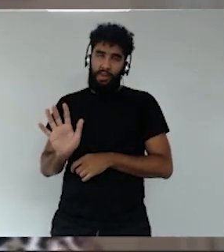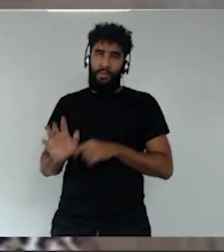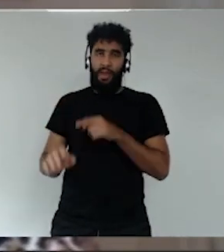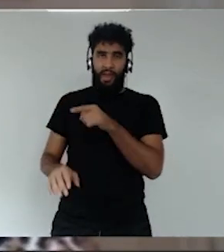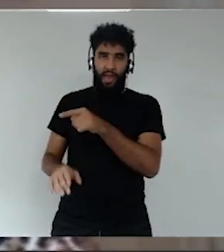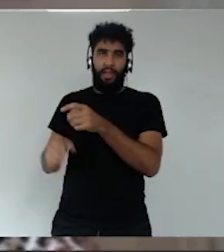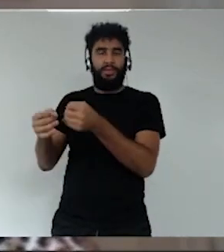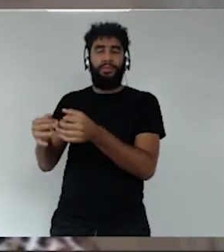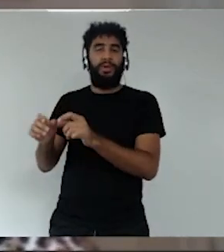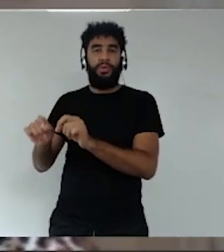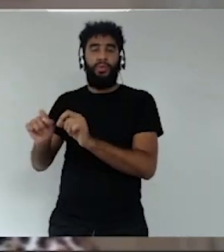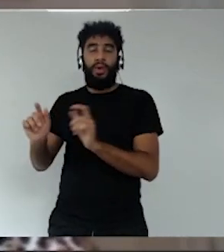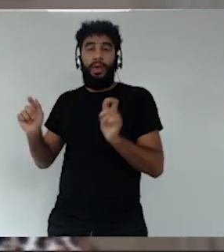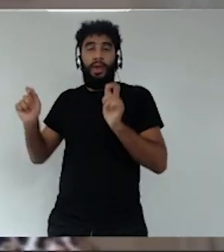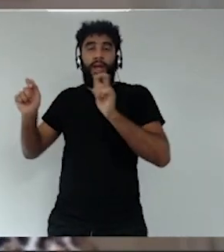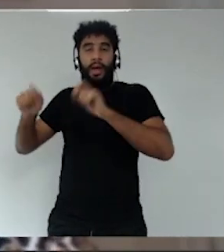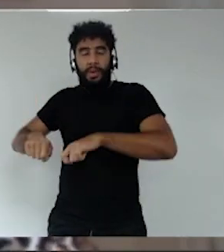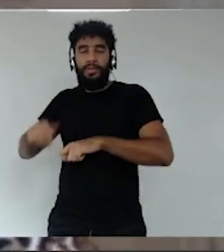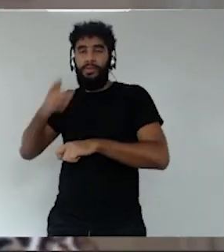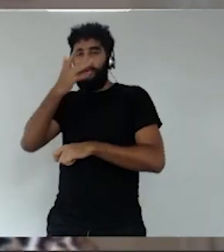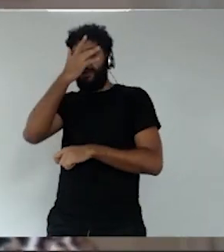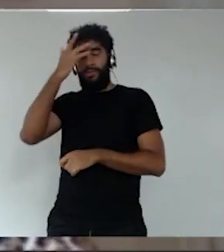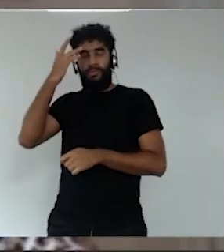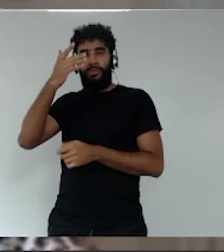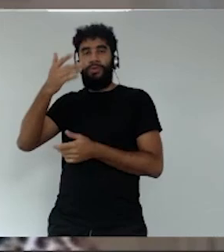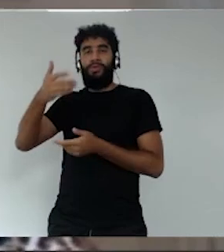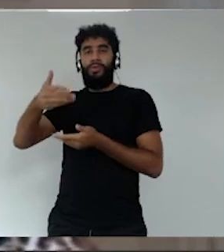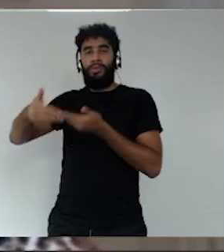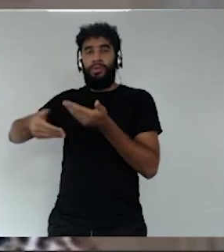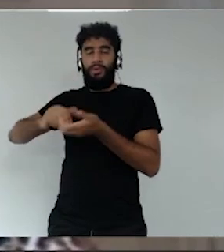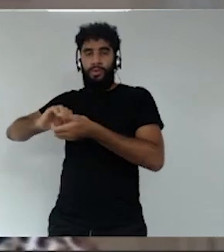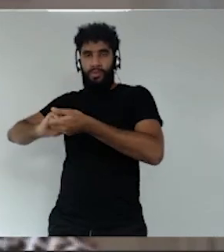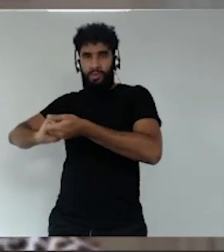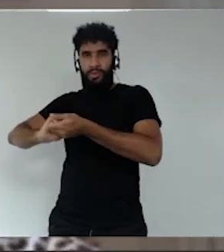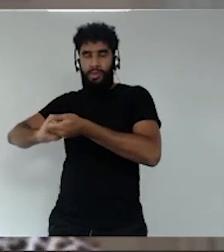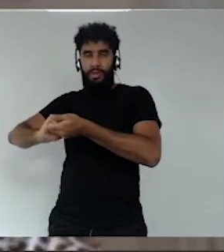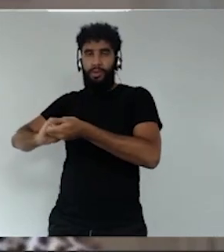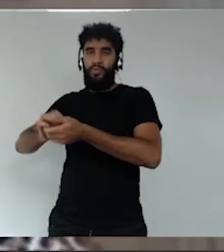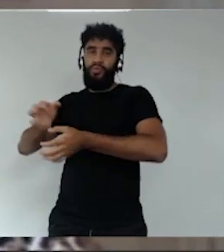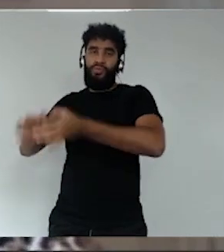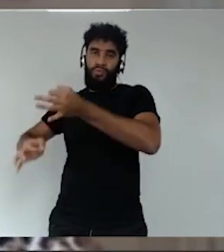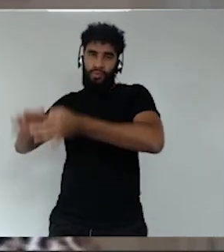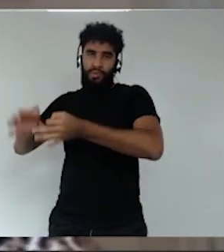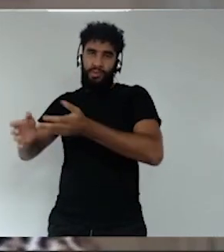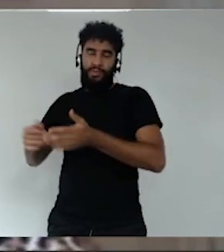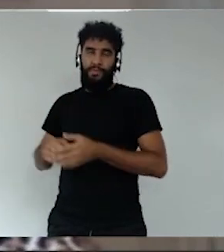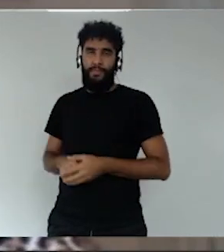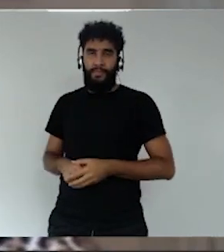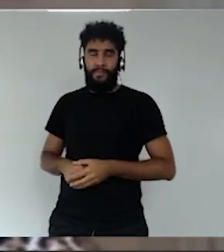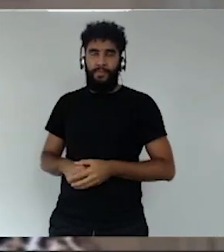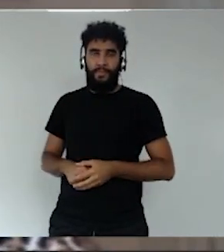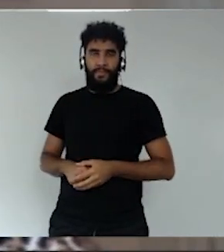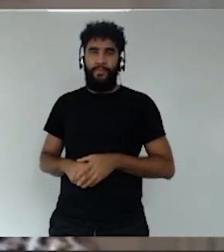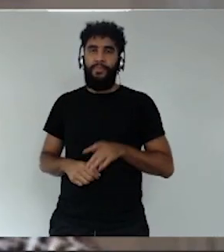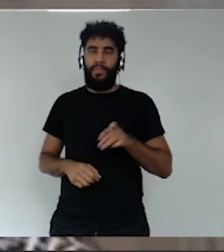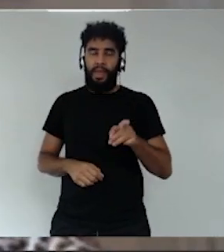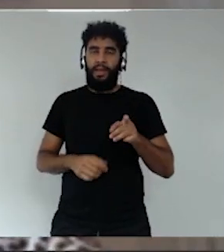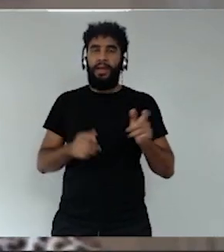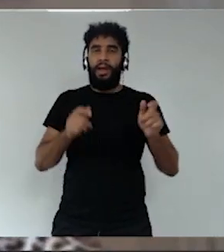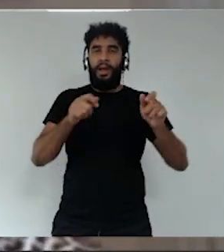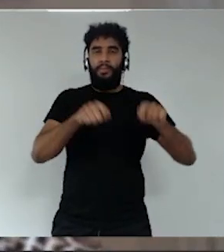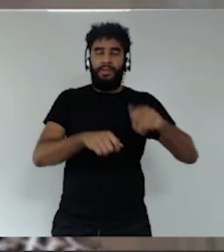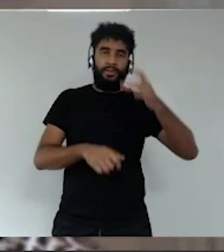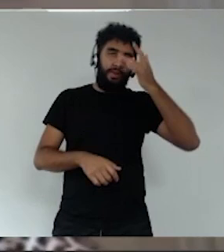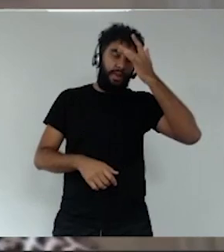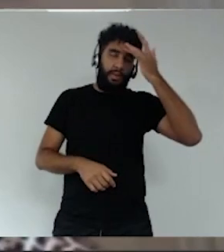125 fala em capacitação de mediadores e conciliadores judiciais. Então, essa capacitação do mediador privado, ela deve